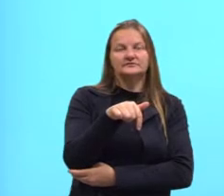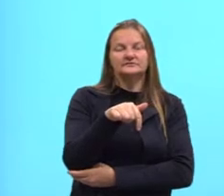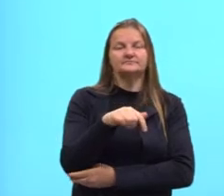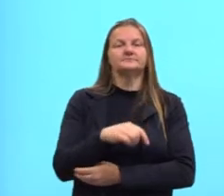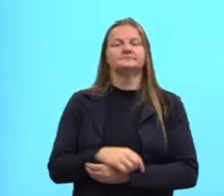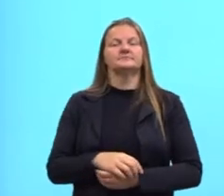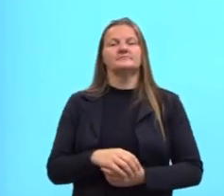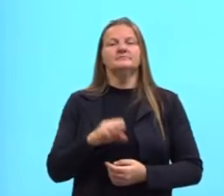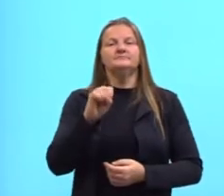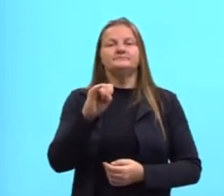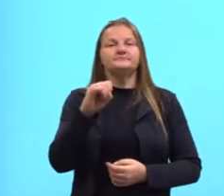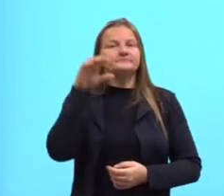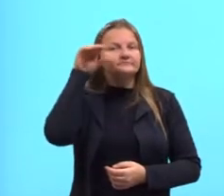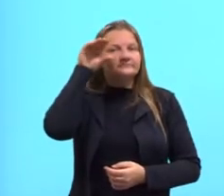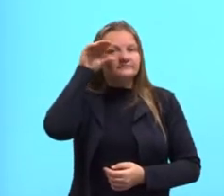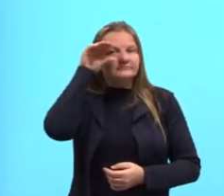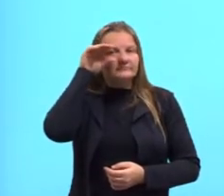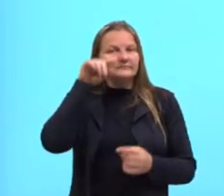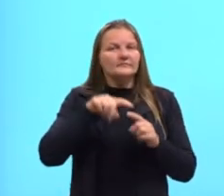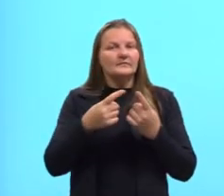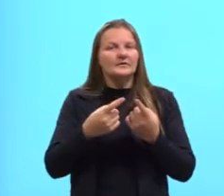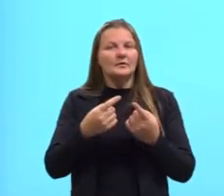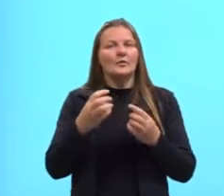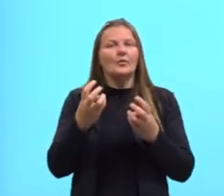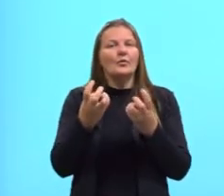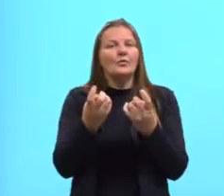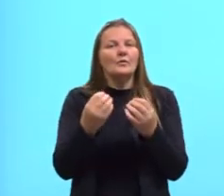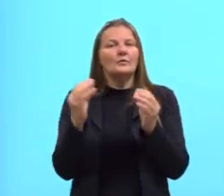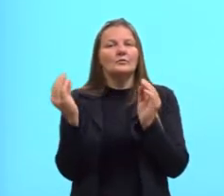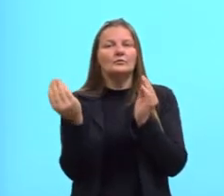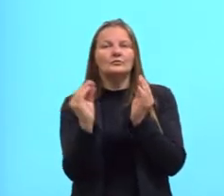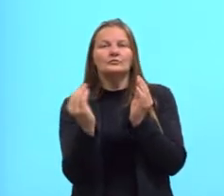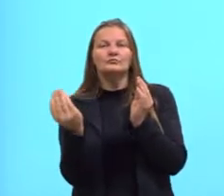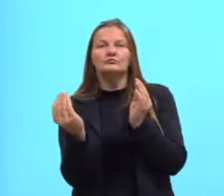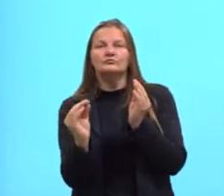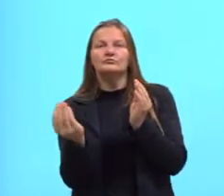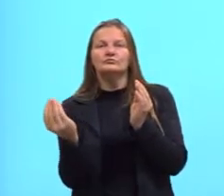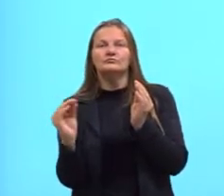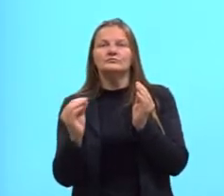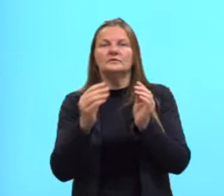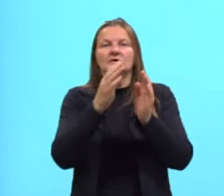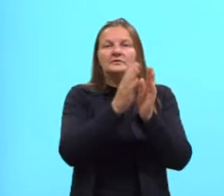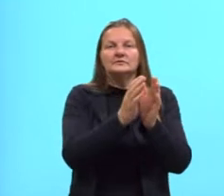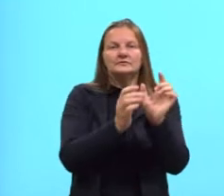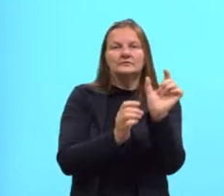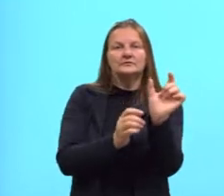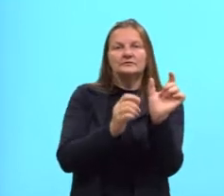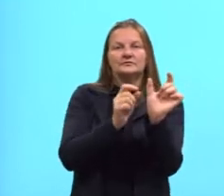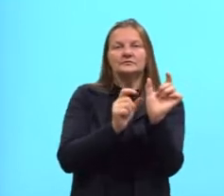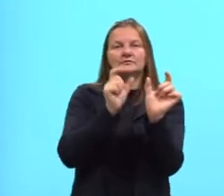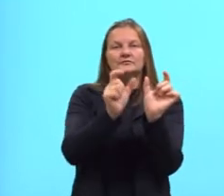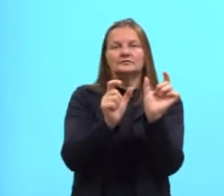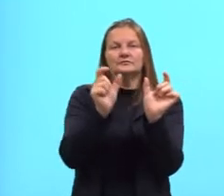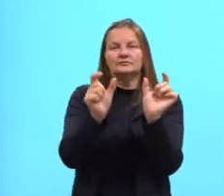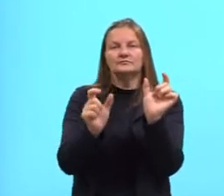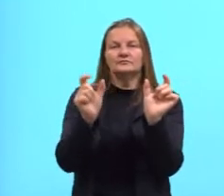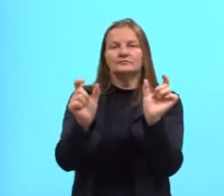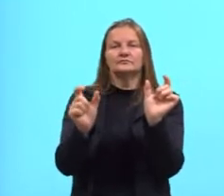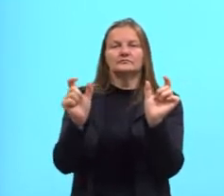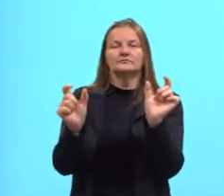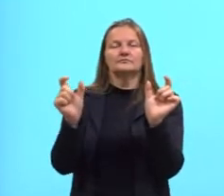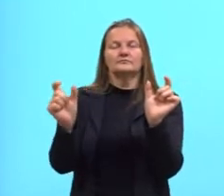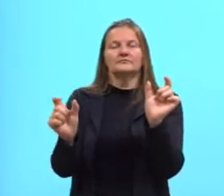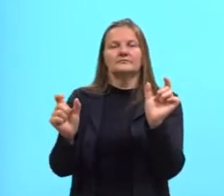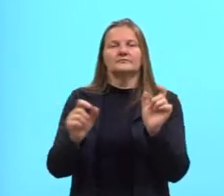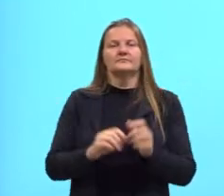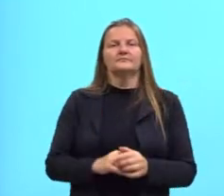6,47 se observar mas o valor que está sendo acrescido né entre cada termo nós determinamos então